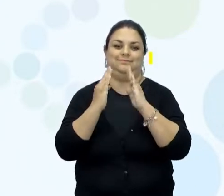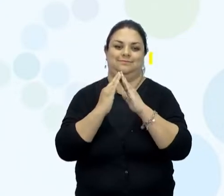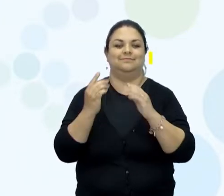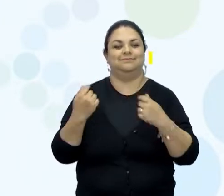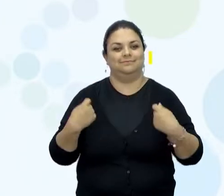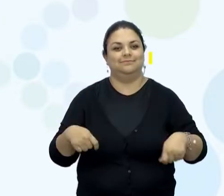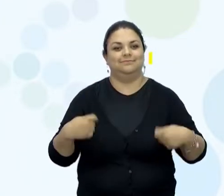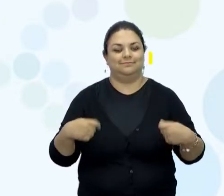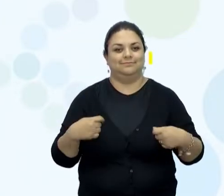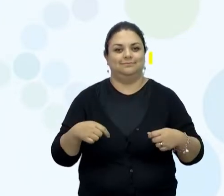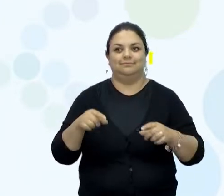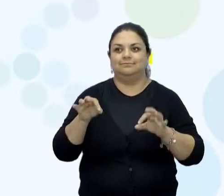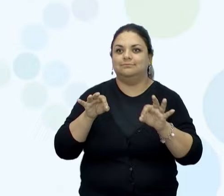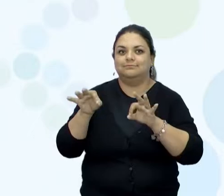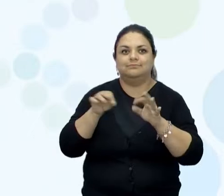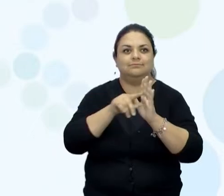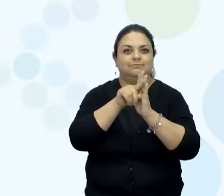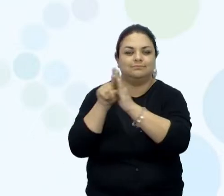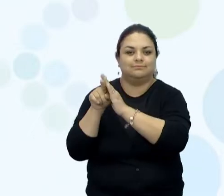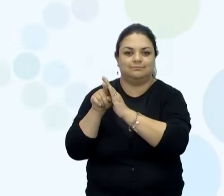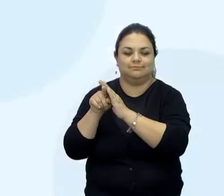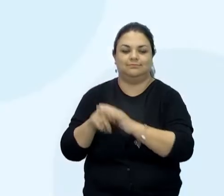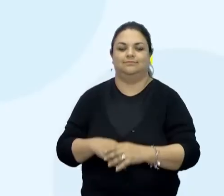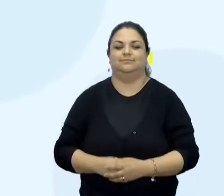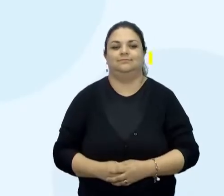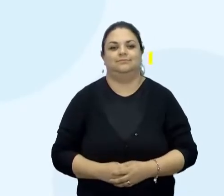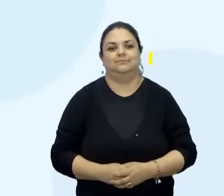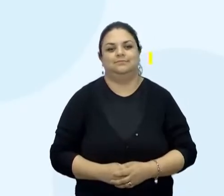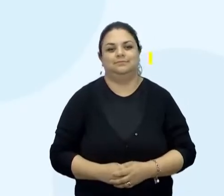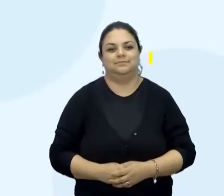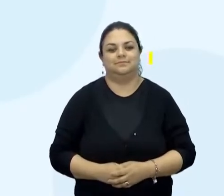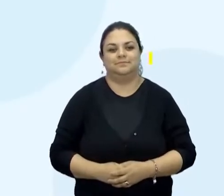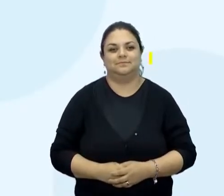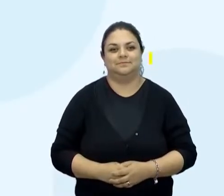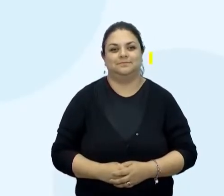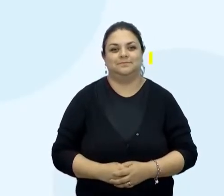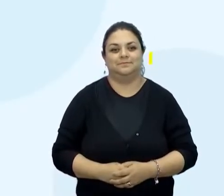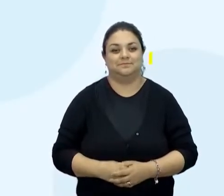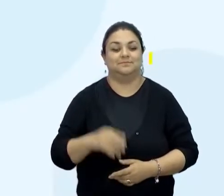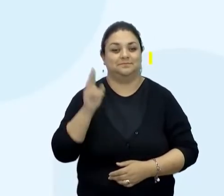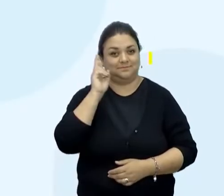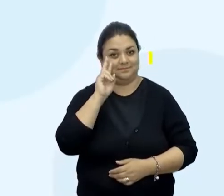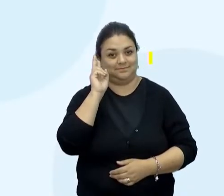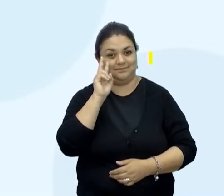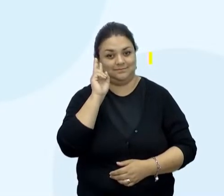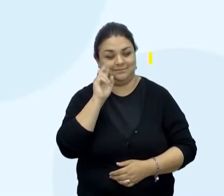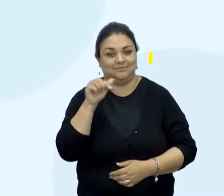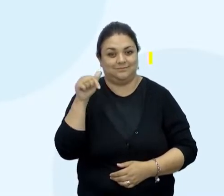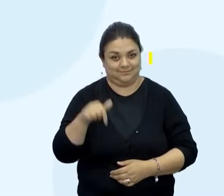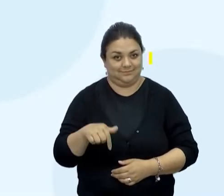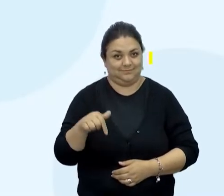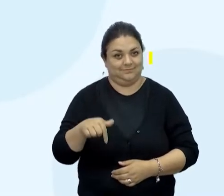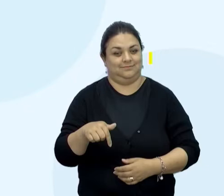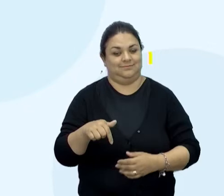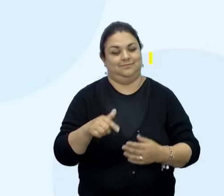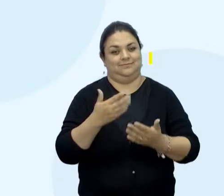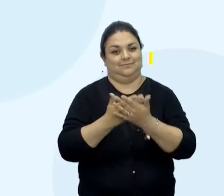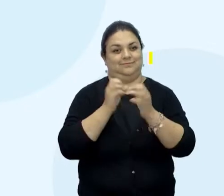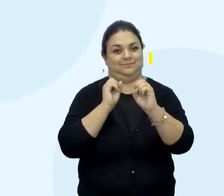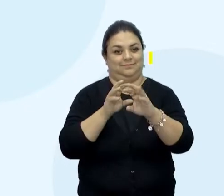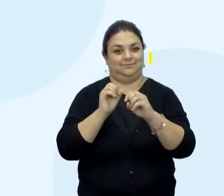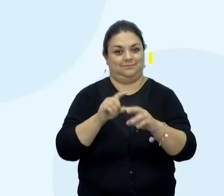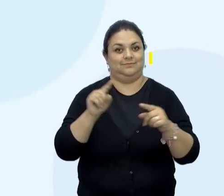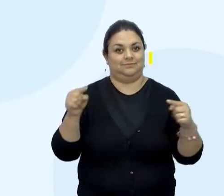nosso edifício, a nossa casa. Tá? Então, olha só, lembrando a todos, eu faço baseado no mapa e